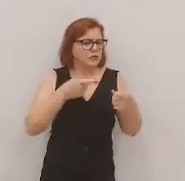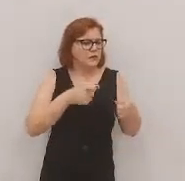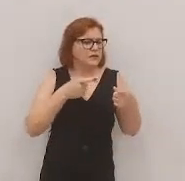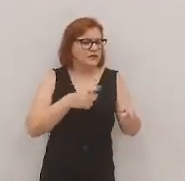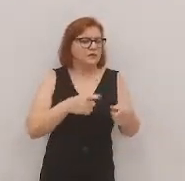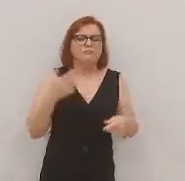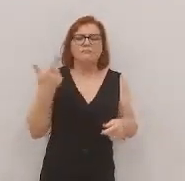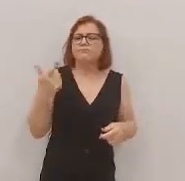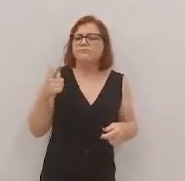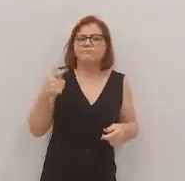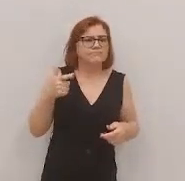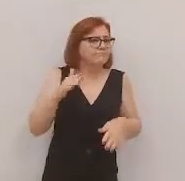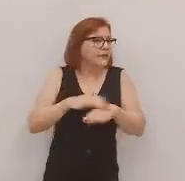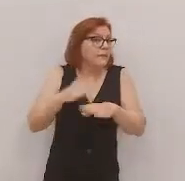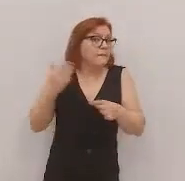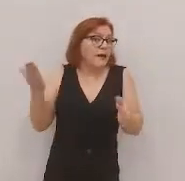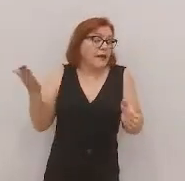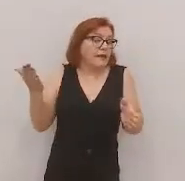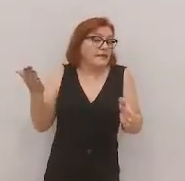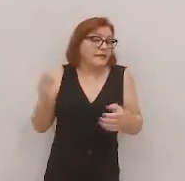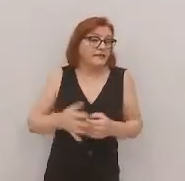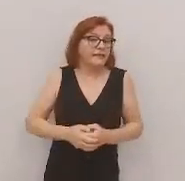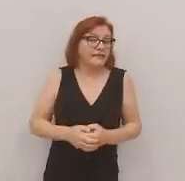tem mais acusação.